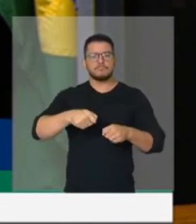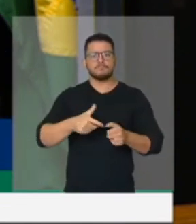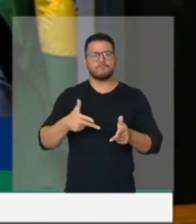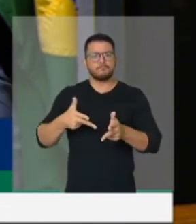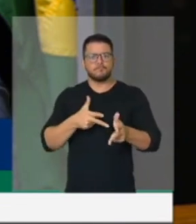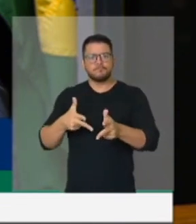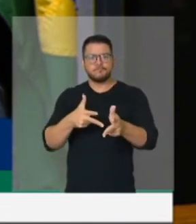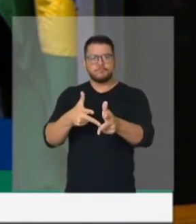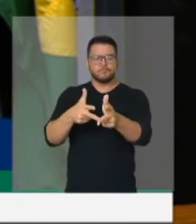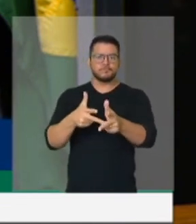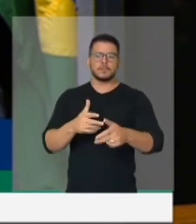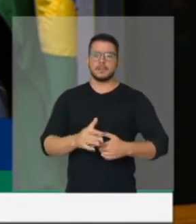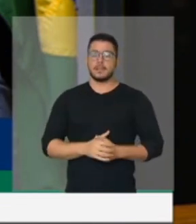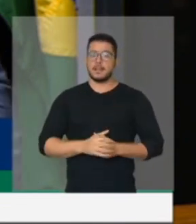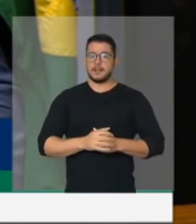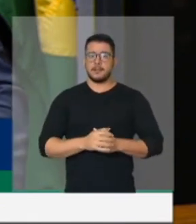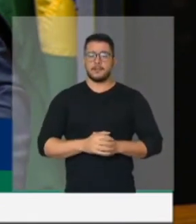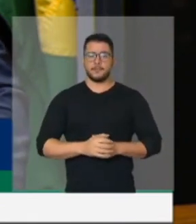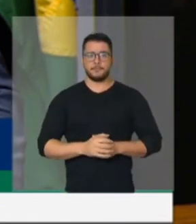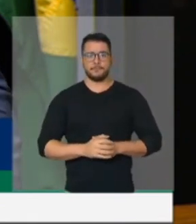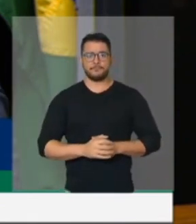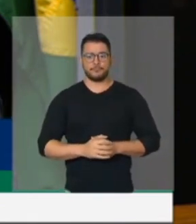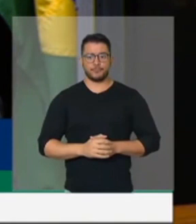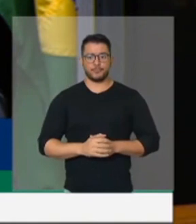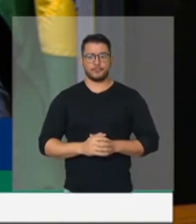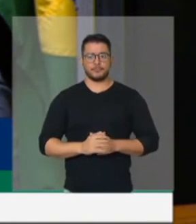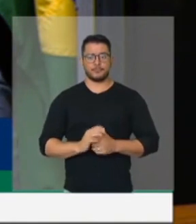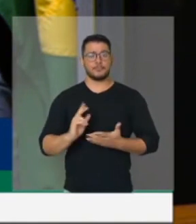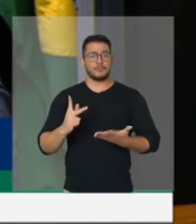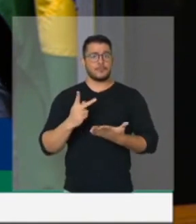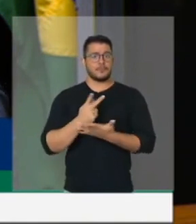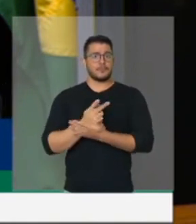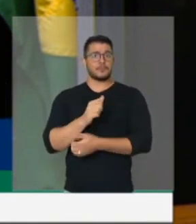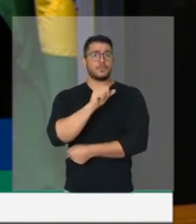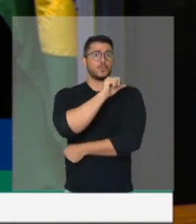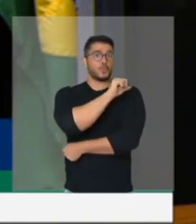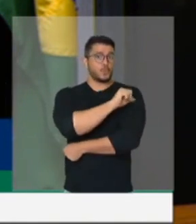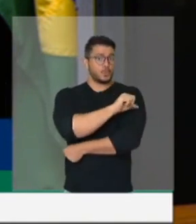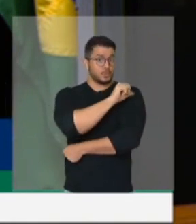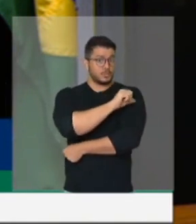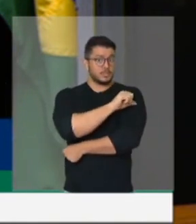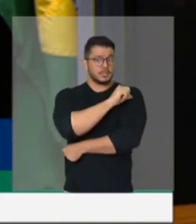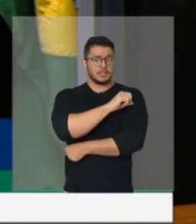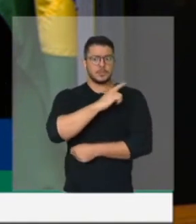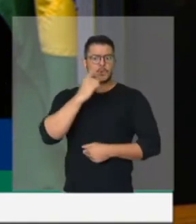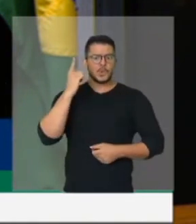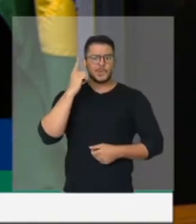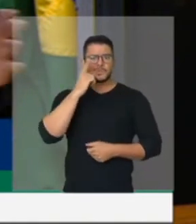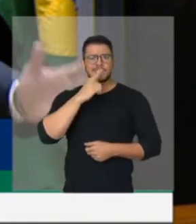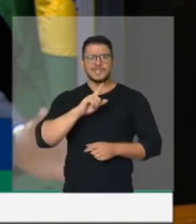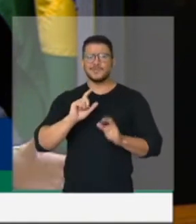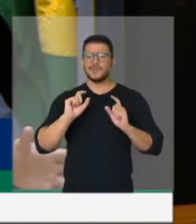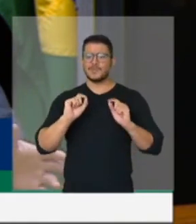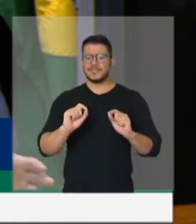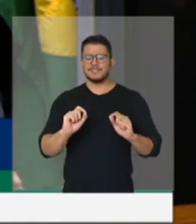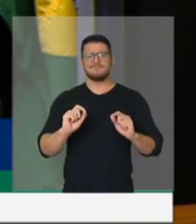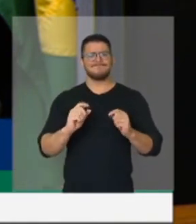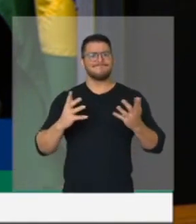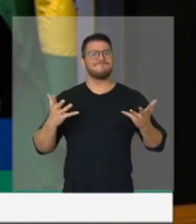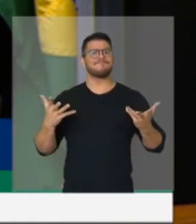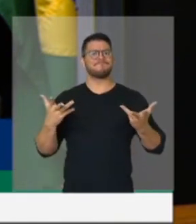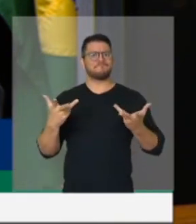exemplo do que já tinha ocorrido aqui em Brasília e ocorreu no Rio de Janeiro tem uma adesão que foi uma verdadeira